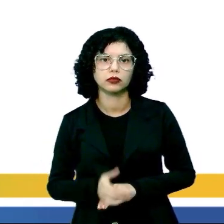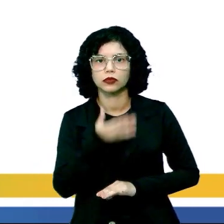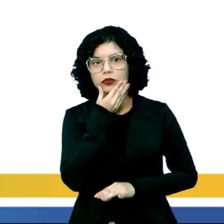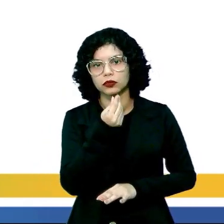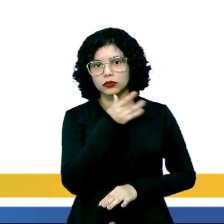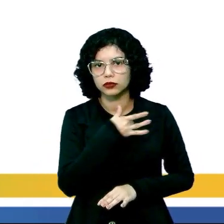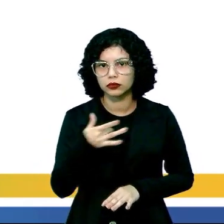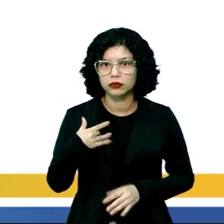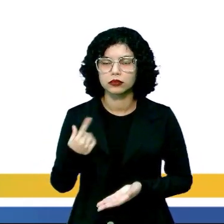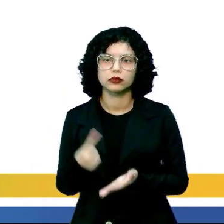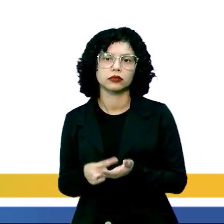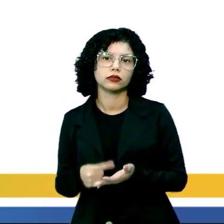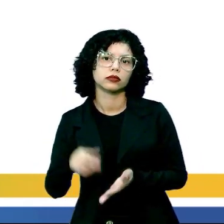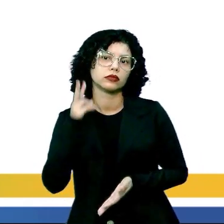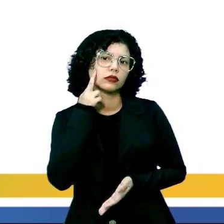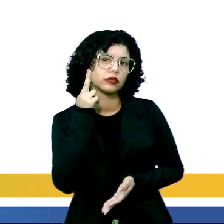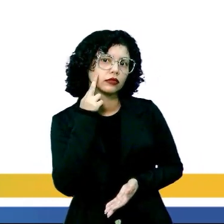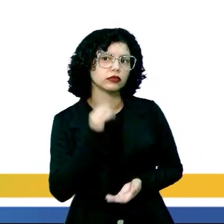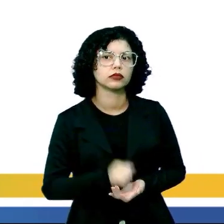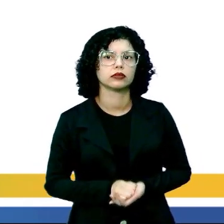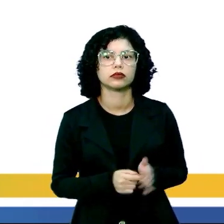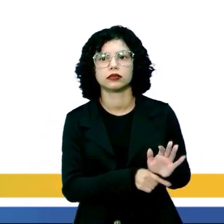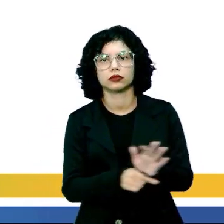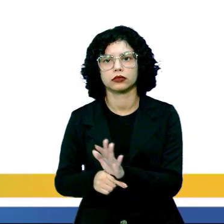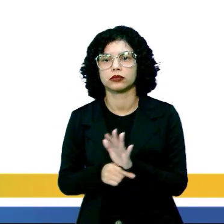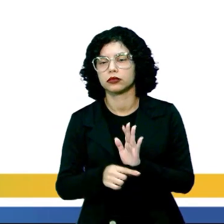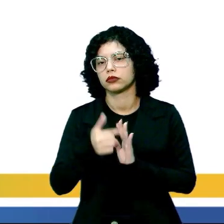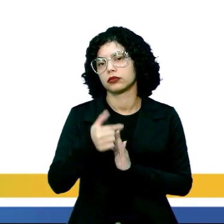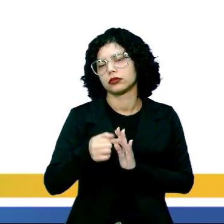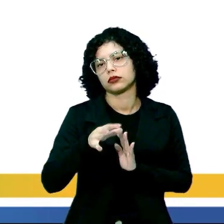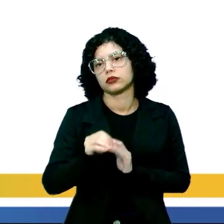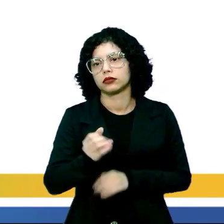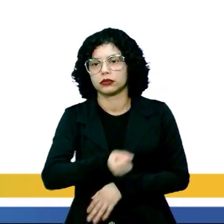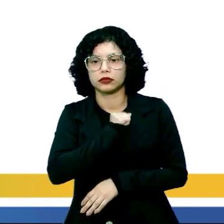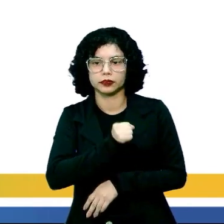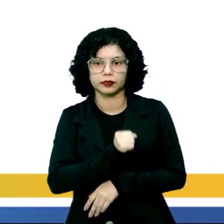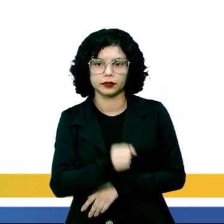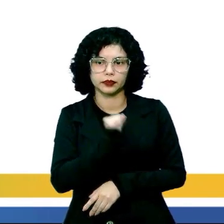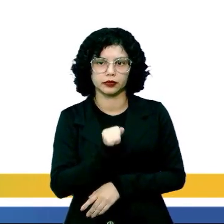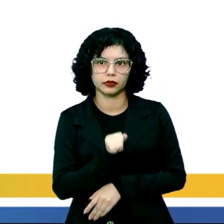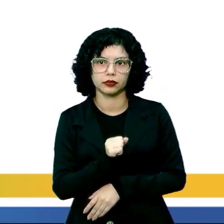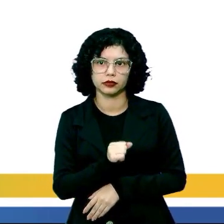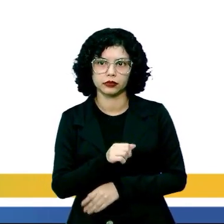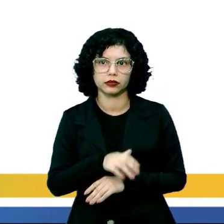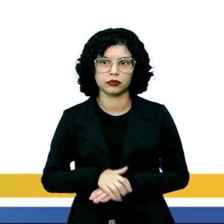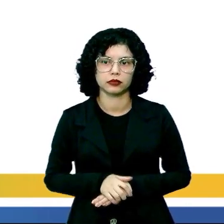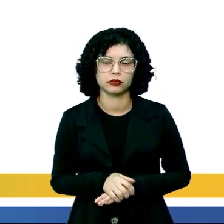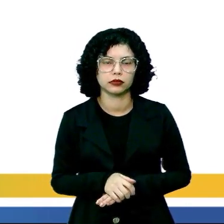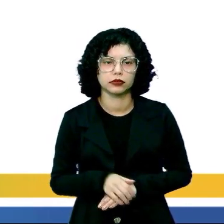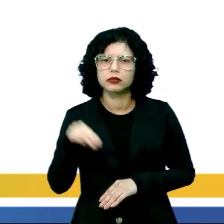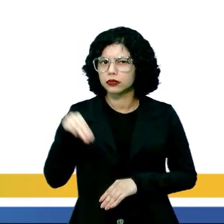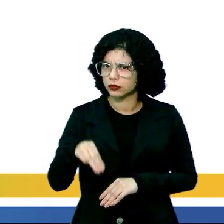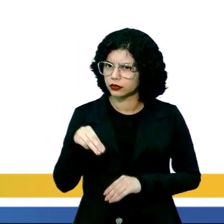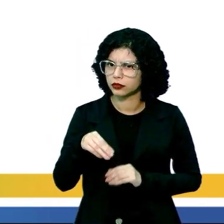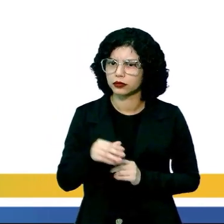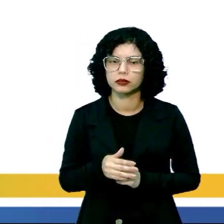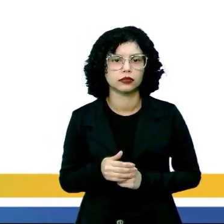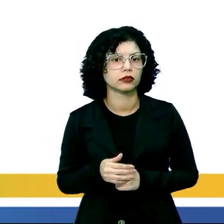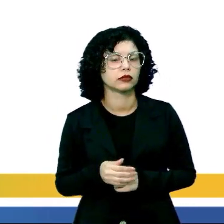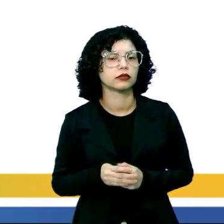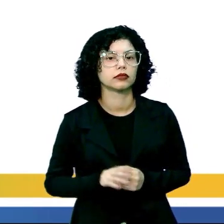Um homem saudável, em condições normais, apresenta cerca de 70 pulsações por